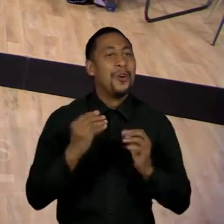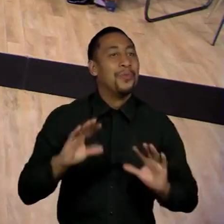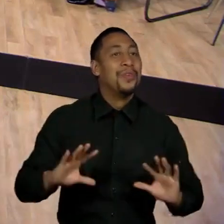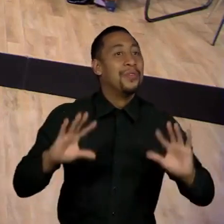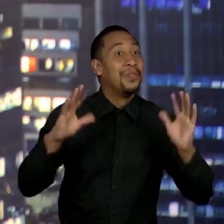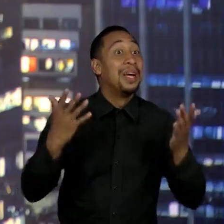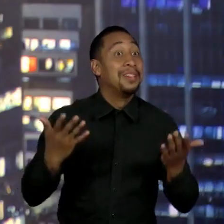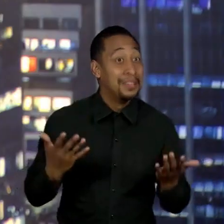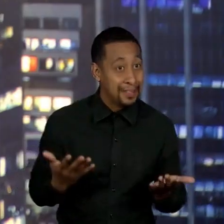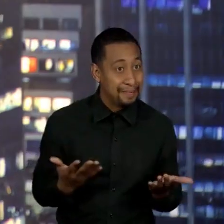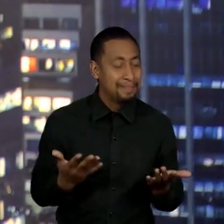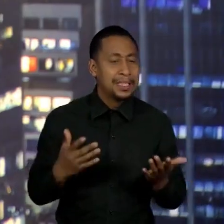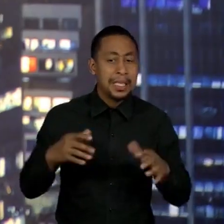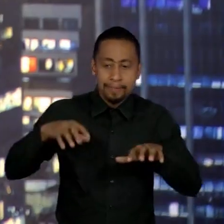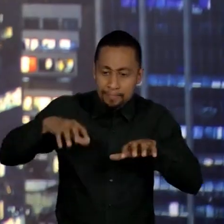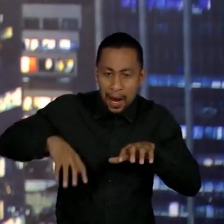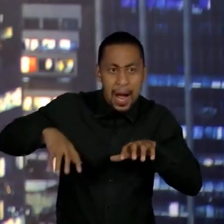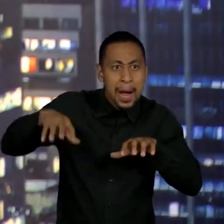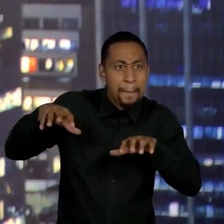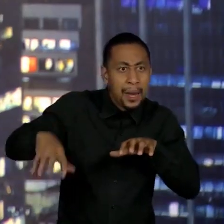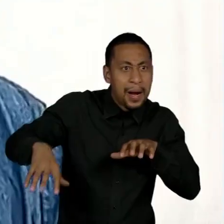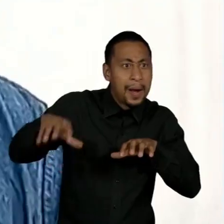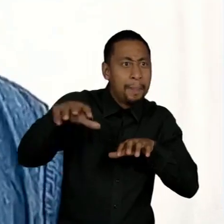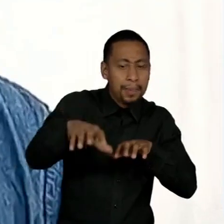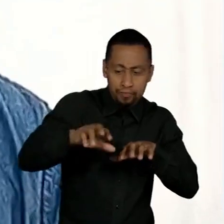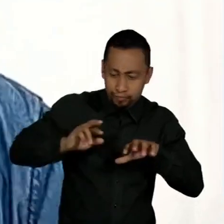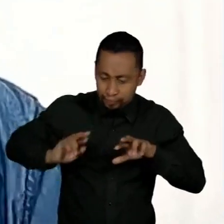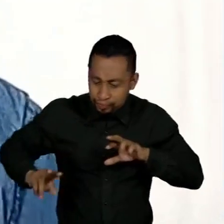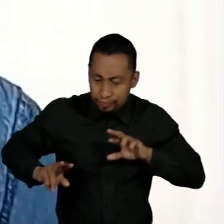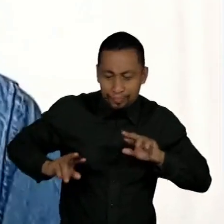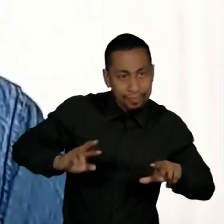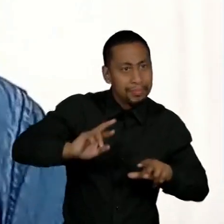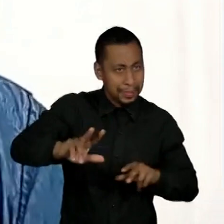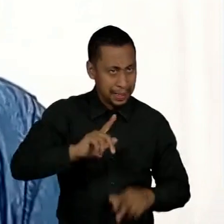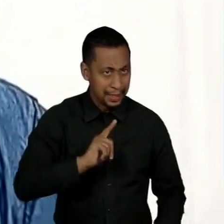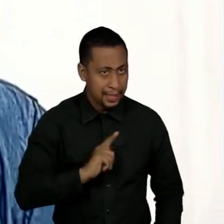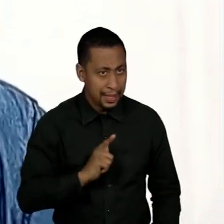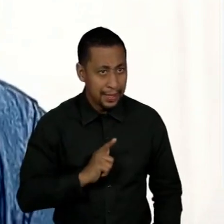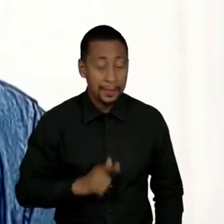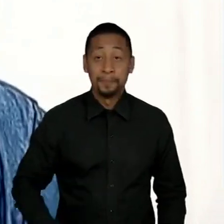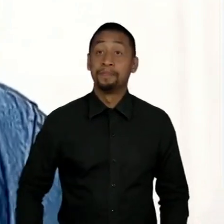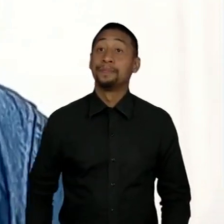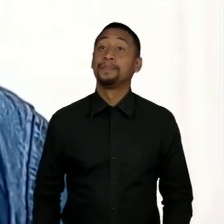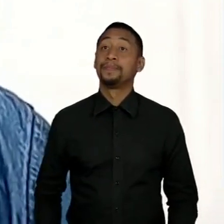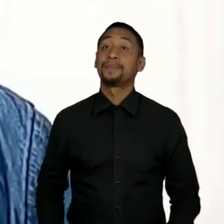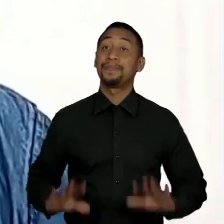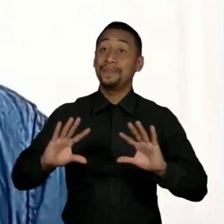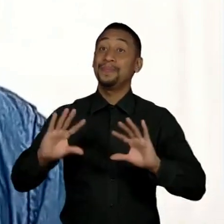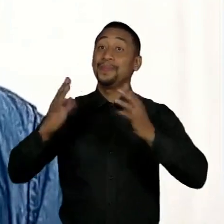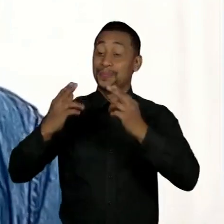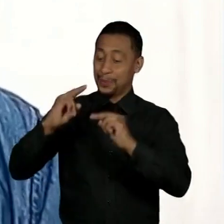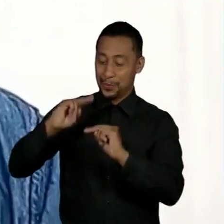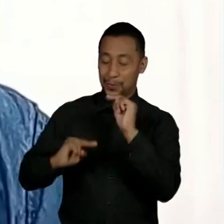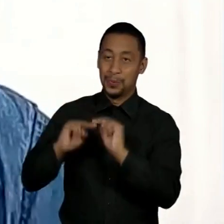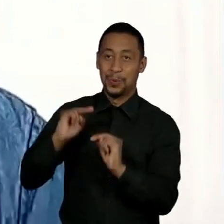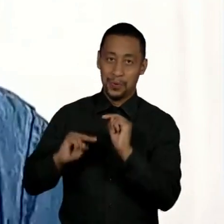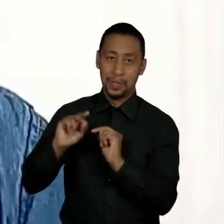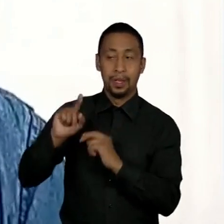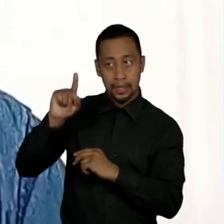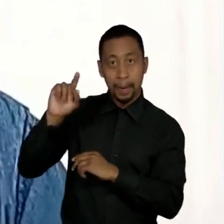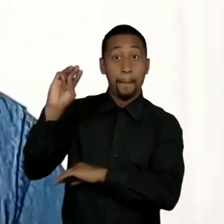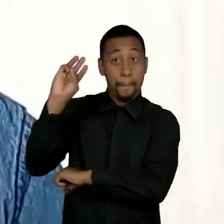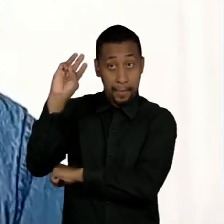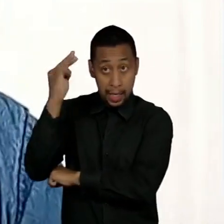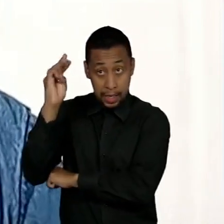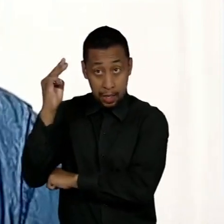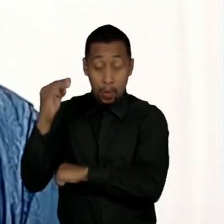Em cada lugar tem uma diferença. O São João do Maranhão, ele é muito diferente do São João do restante do